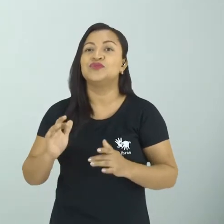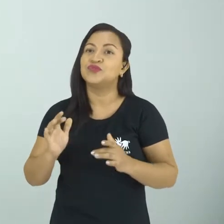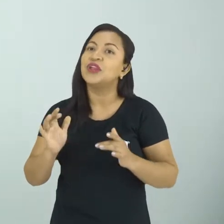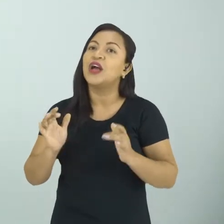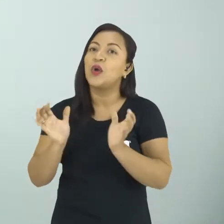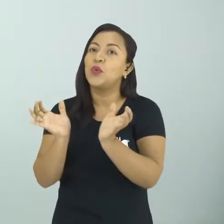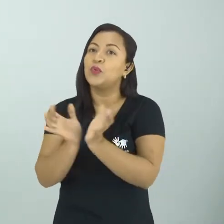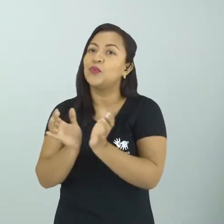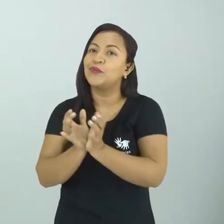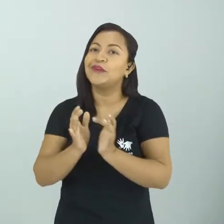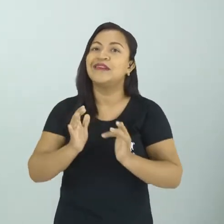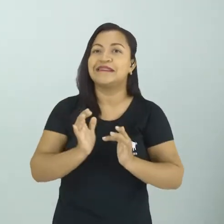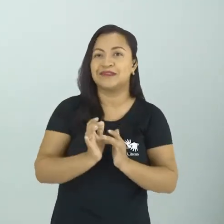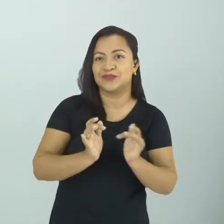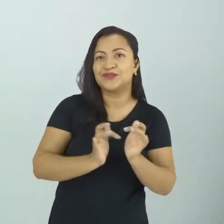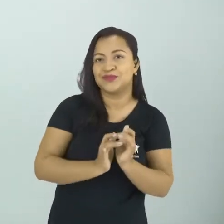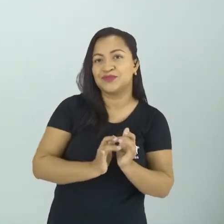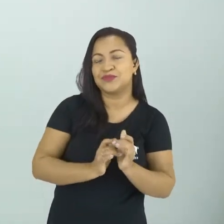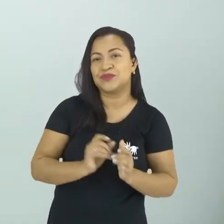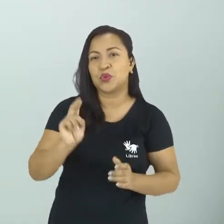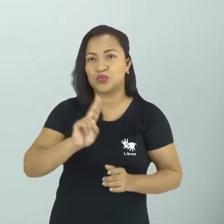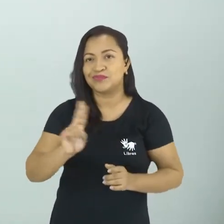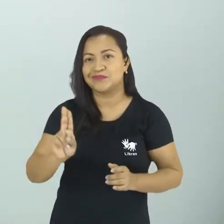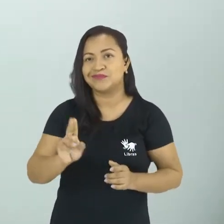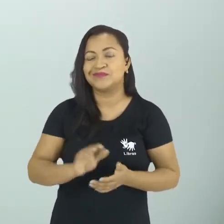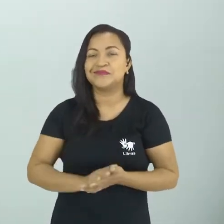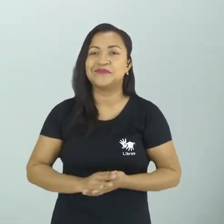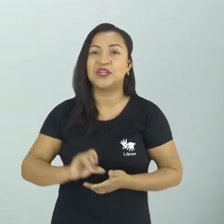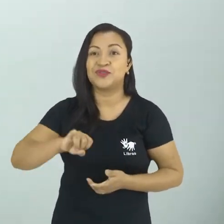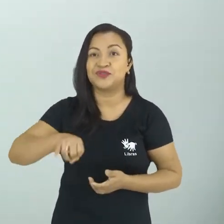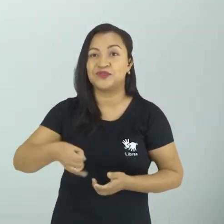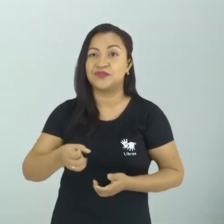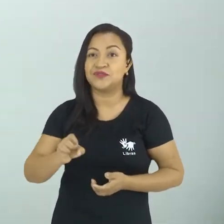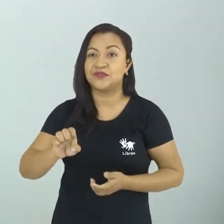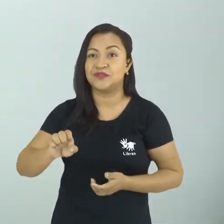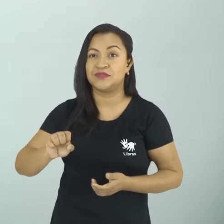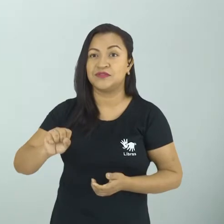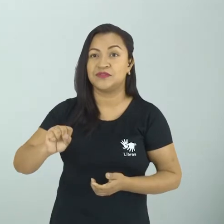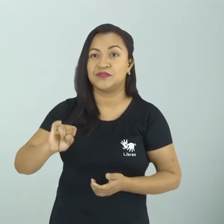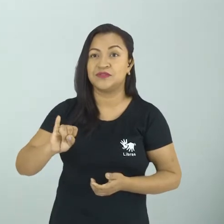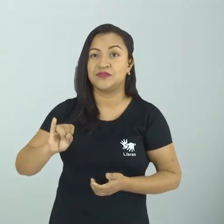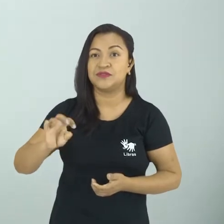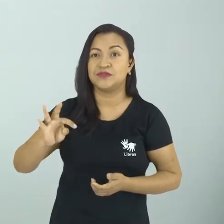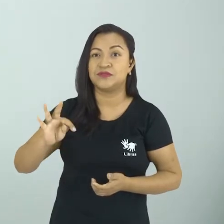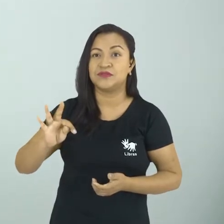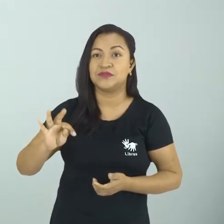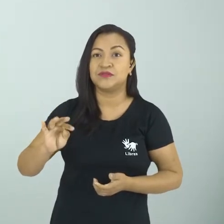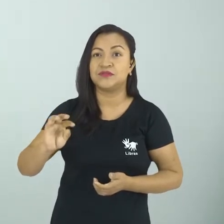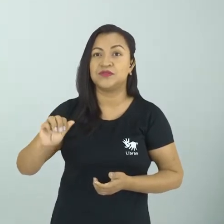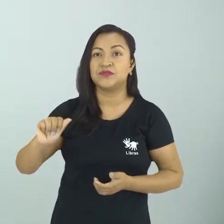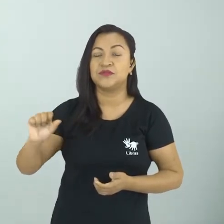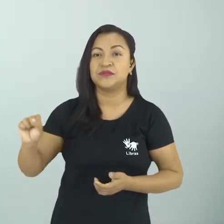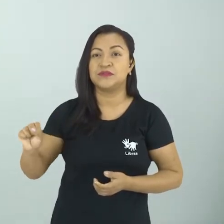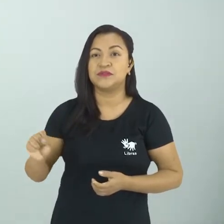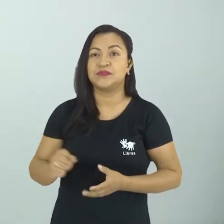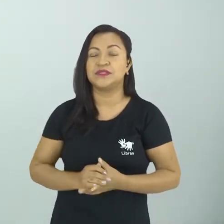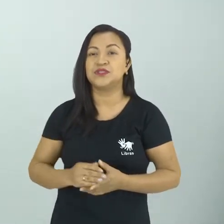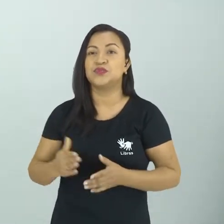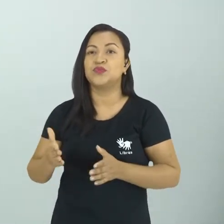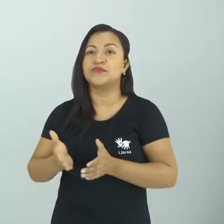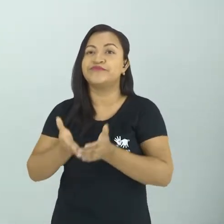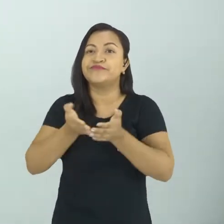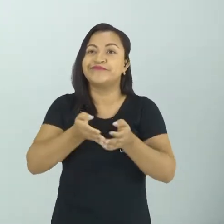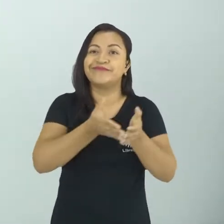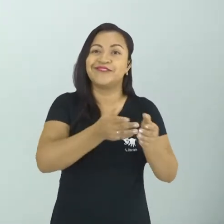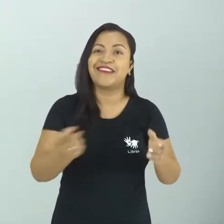Aqui no Brasil, nós tivemos a presença no momento da colonização do Brasil dos jesuítas, ou seja, aqui no Brasil eles